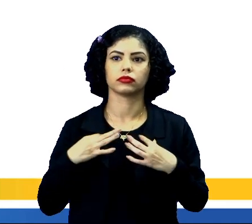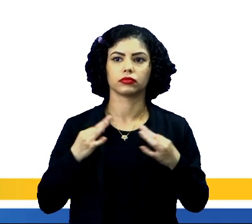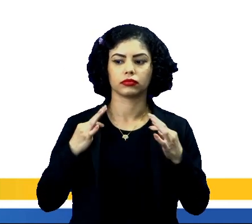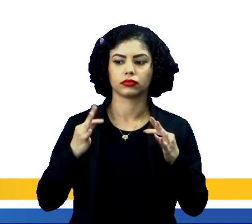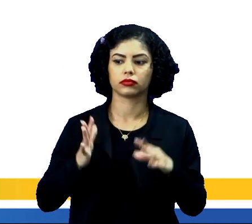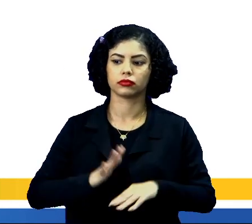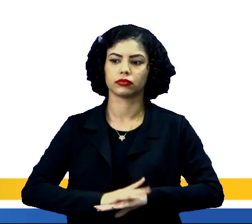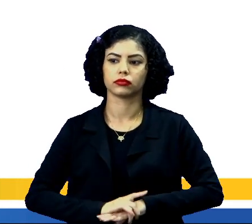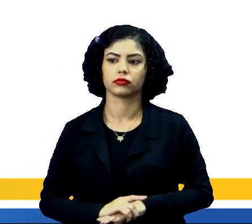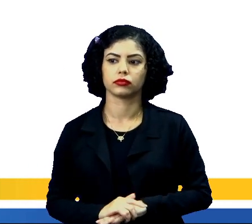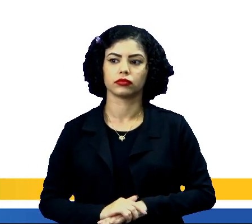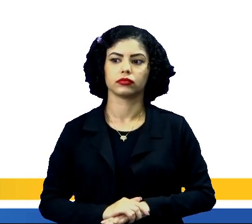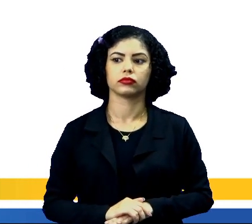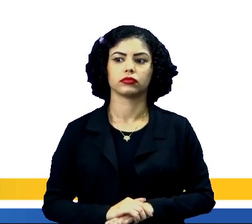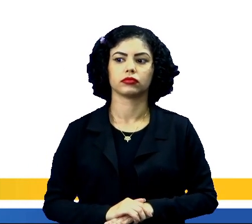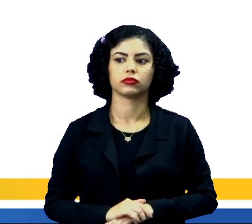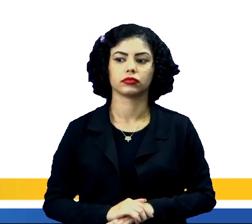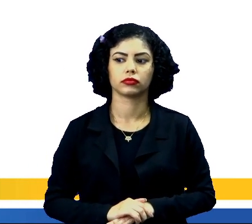da moda.